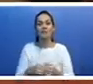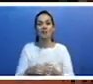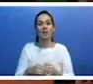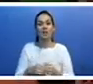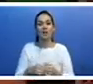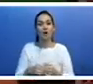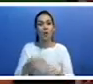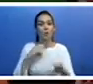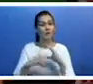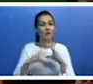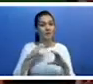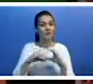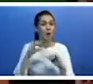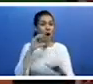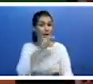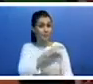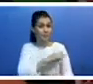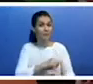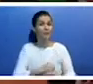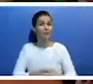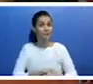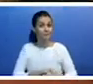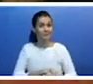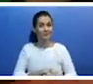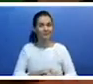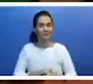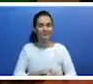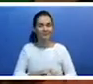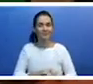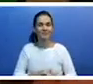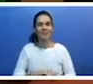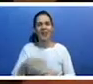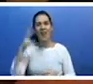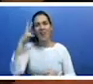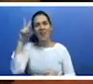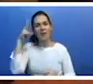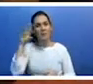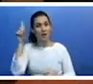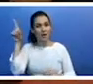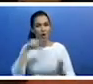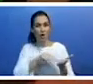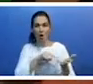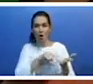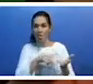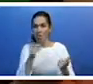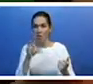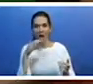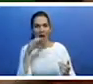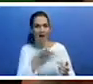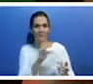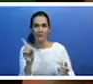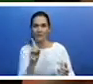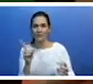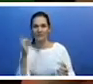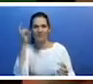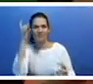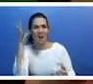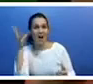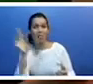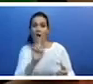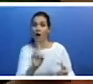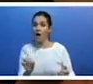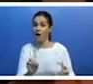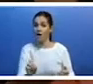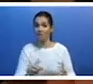mais rápidos e de fácil manuseio, né? Lembrando que aqui o código Morse não era um meio de comunicação fácil de se